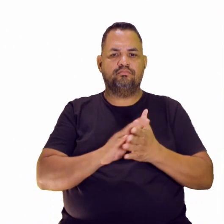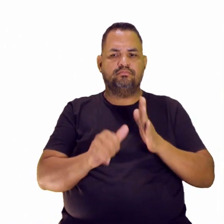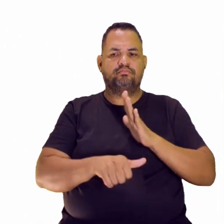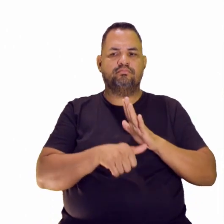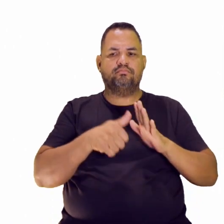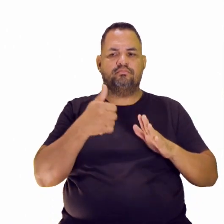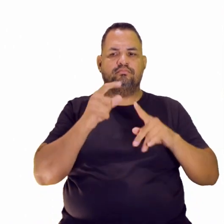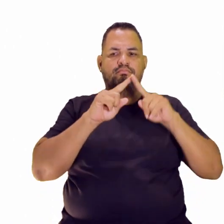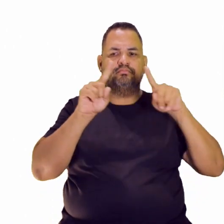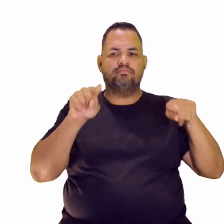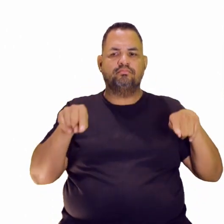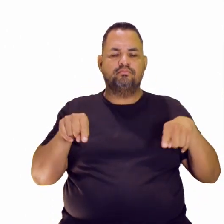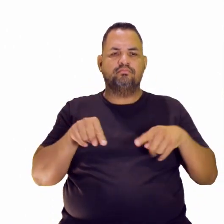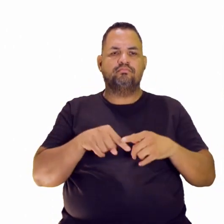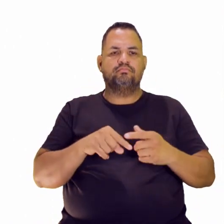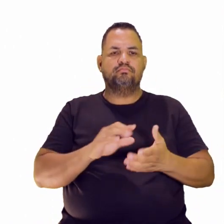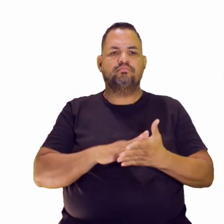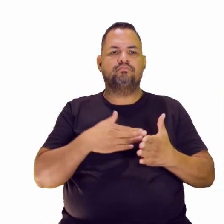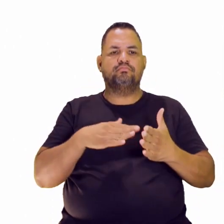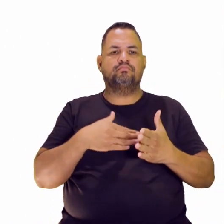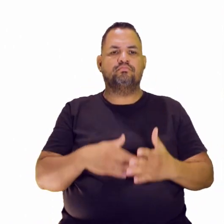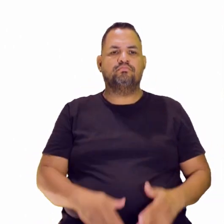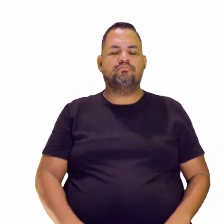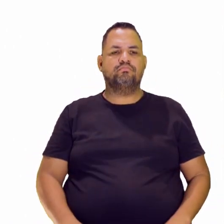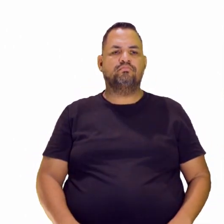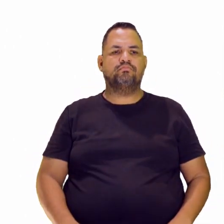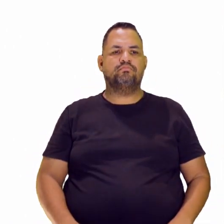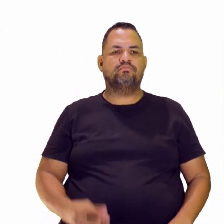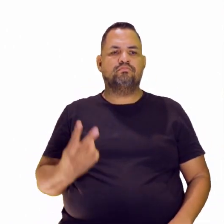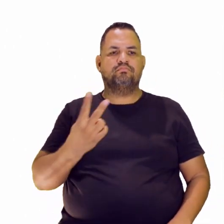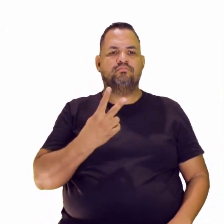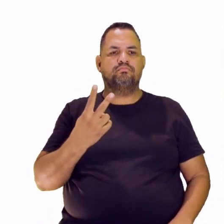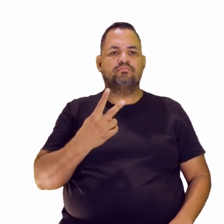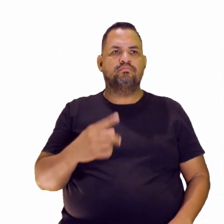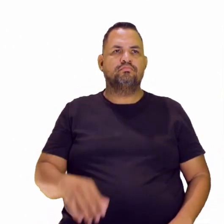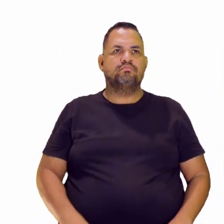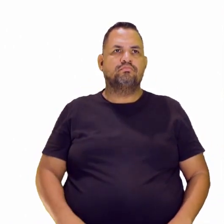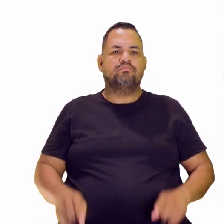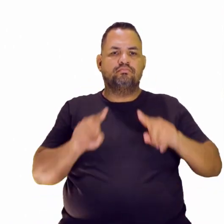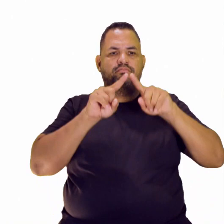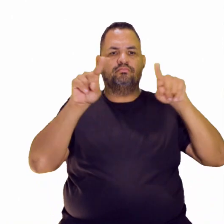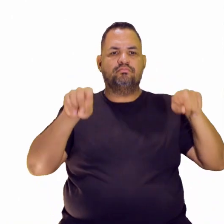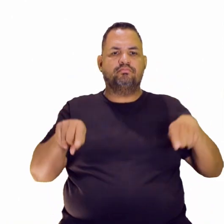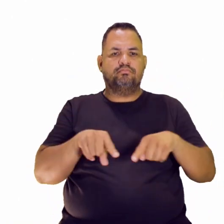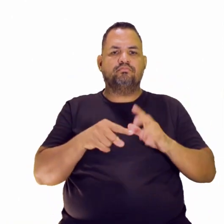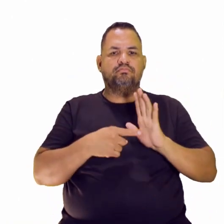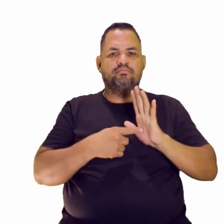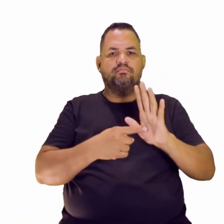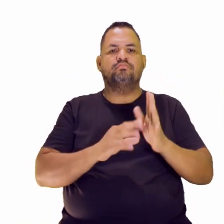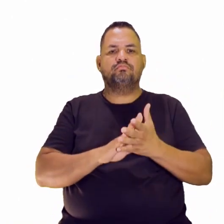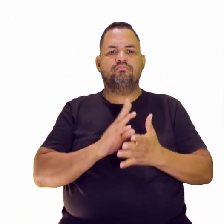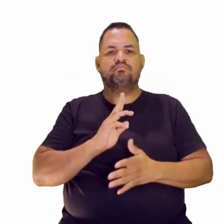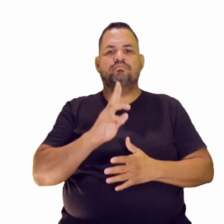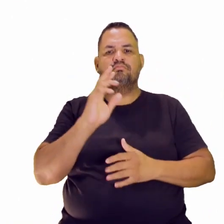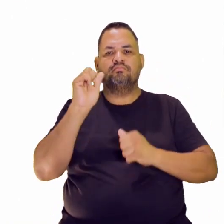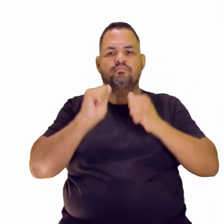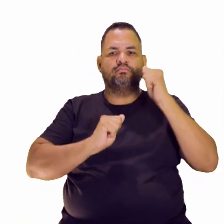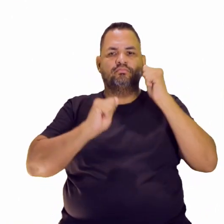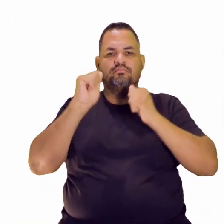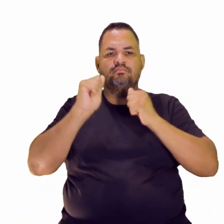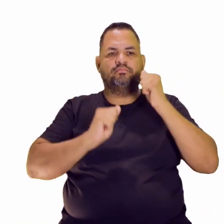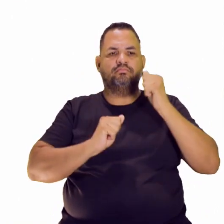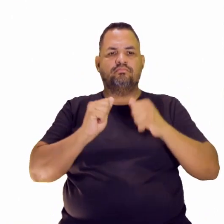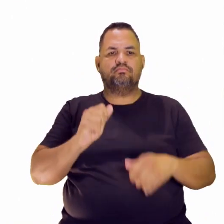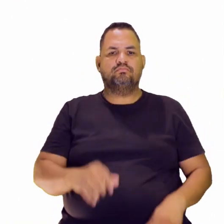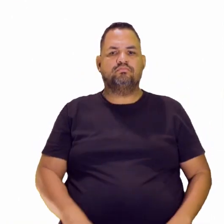a fazer isso aí, ok? Então, no segundo aqui, você tem que esta obra representa o processo